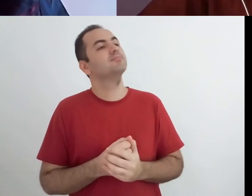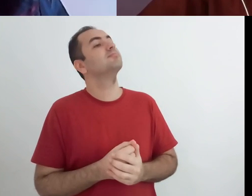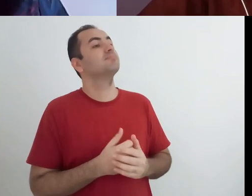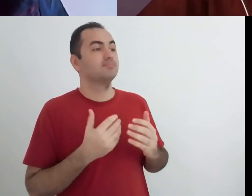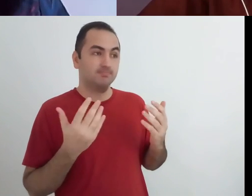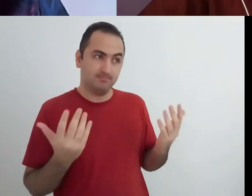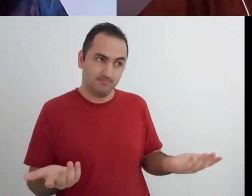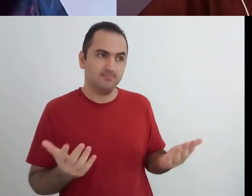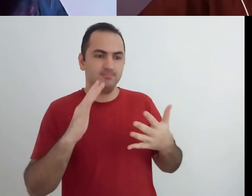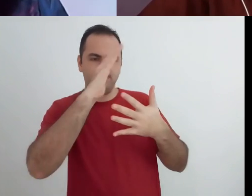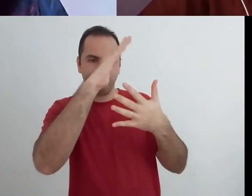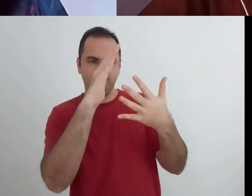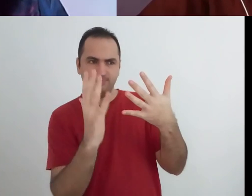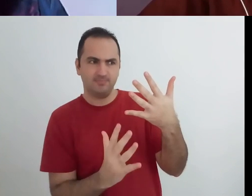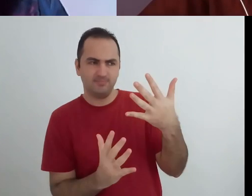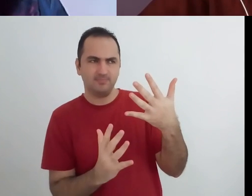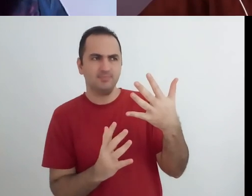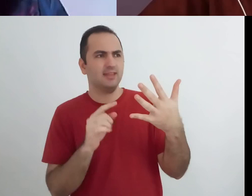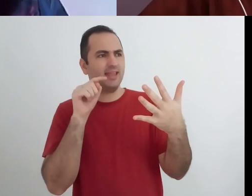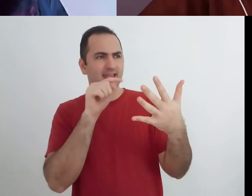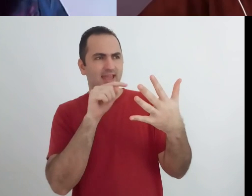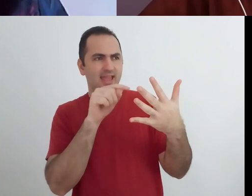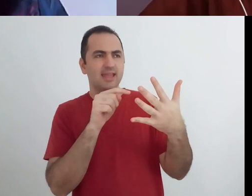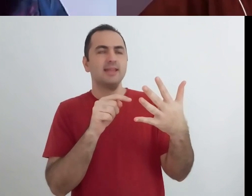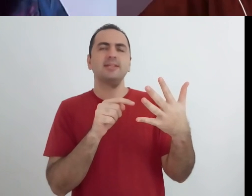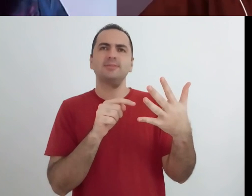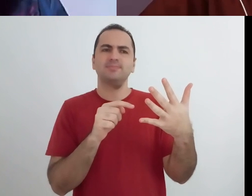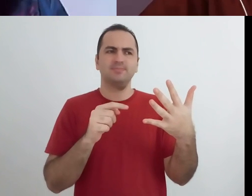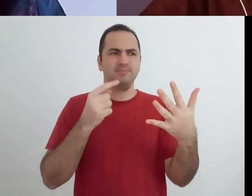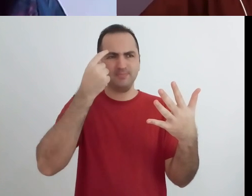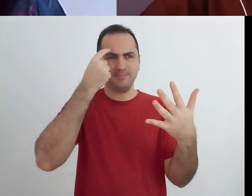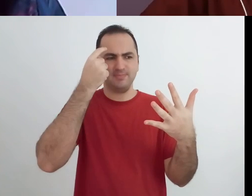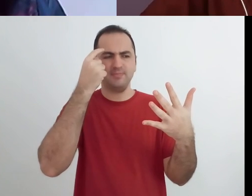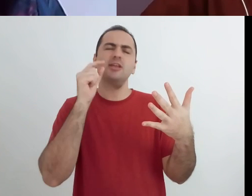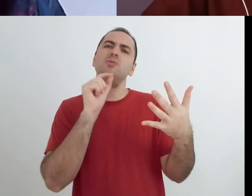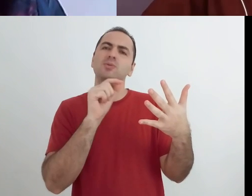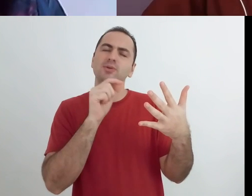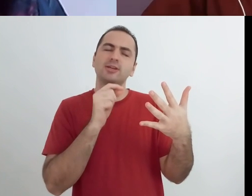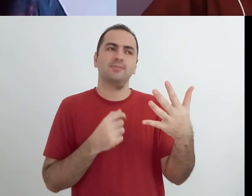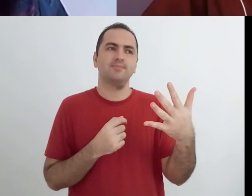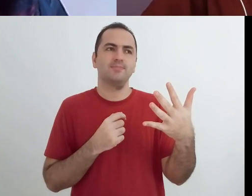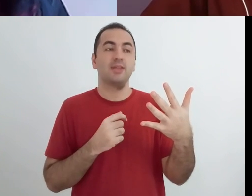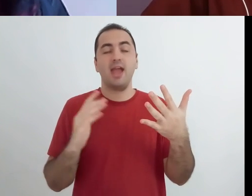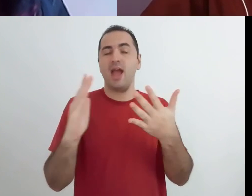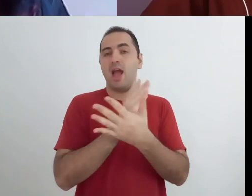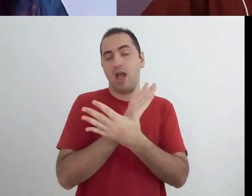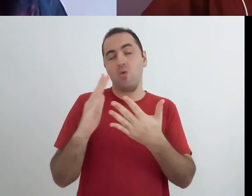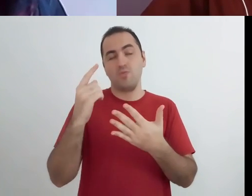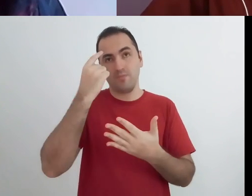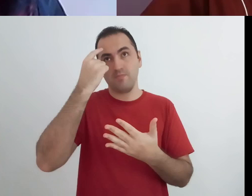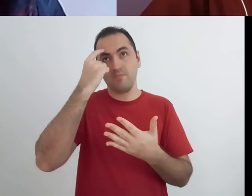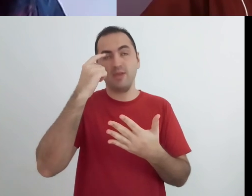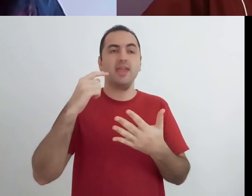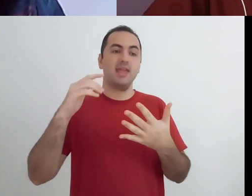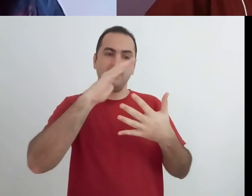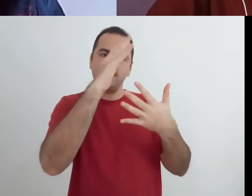Então, a língua de sinais, outra coisa que eu esqueci de mencionar é porque as pessoas acreditam que pode ter um